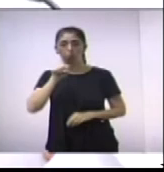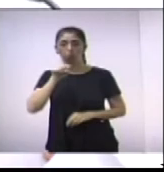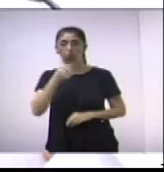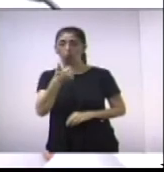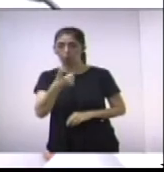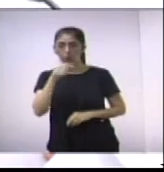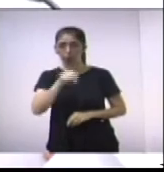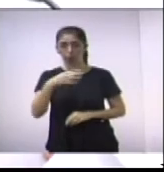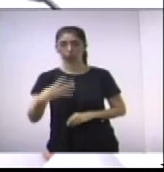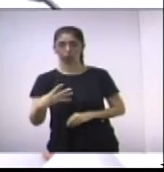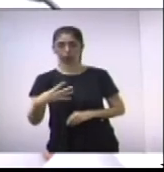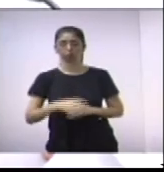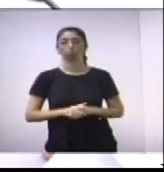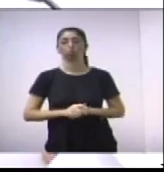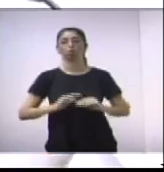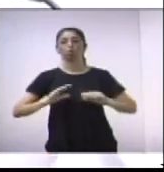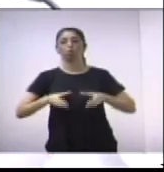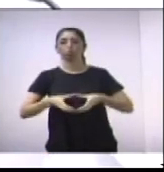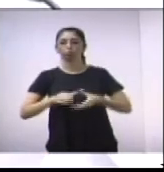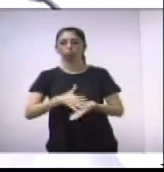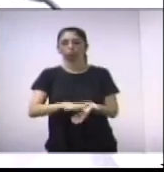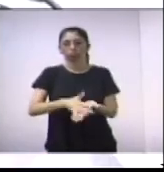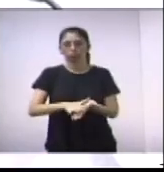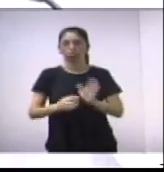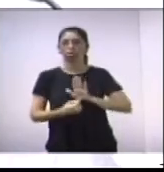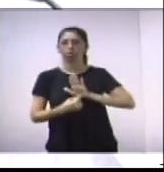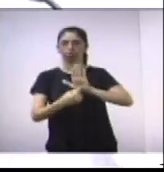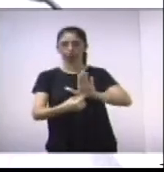samba deveriam se apresentar.